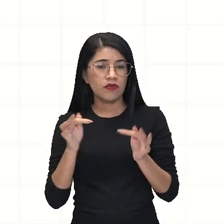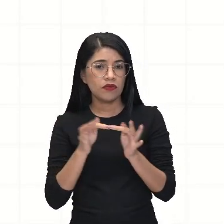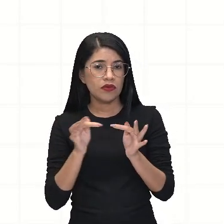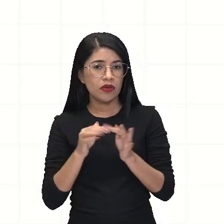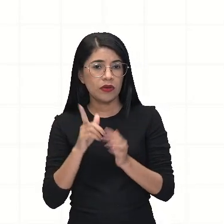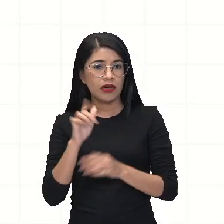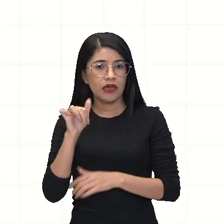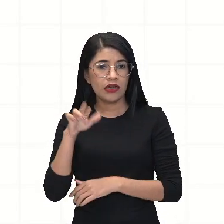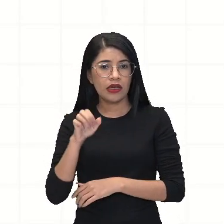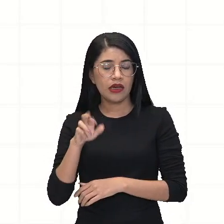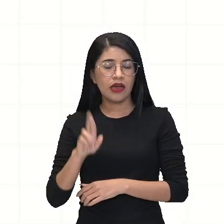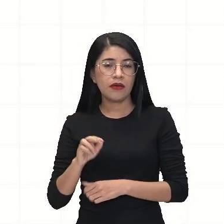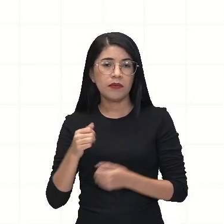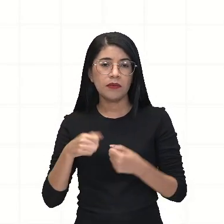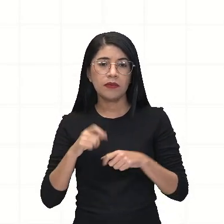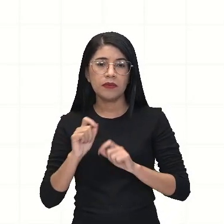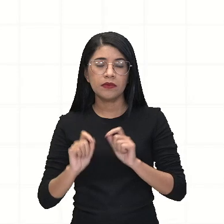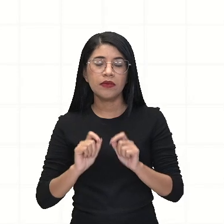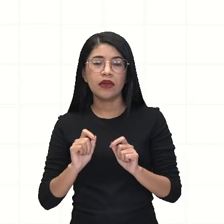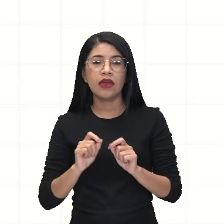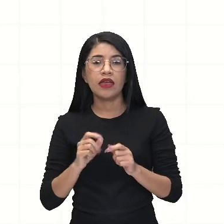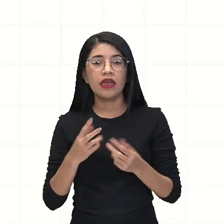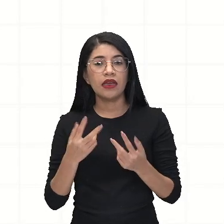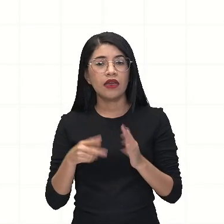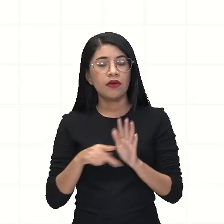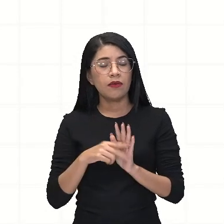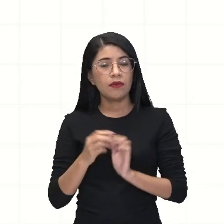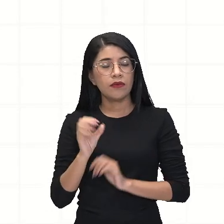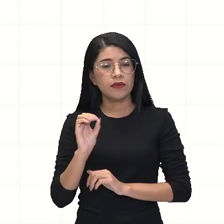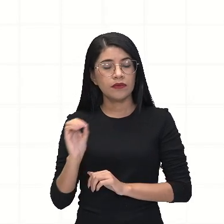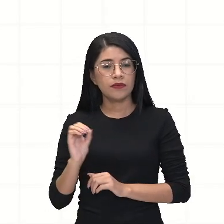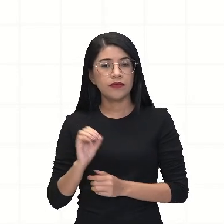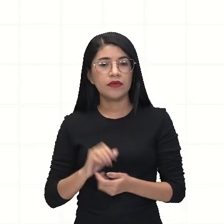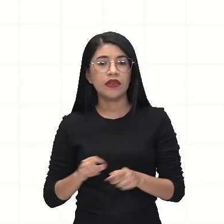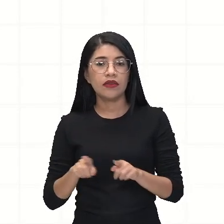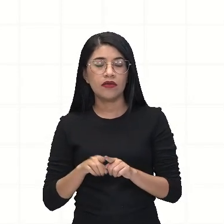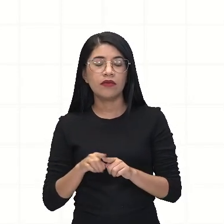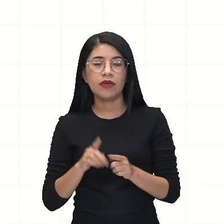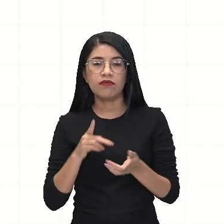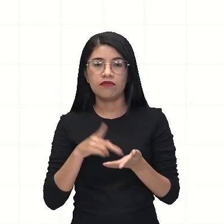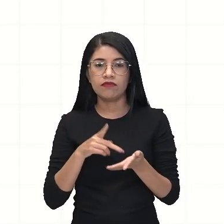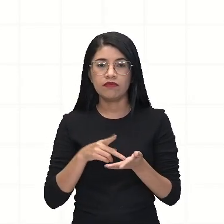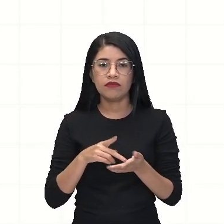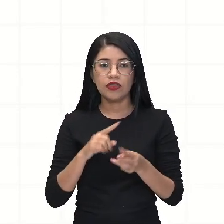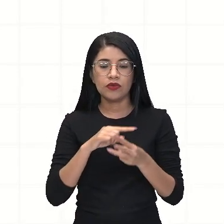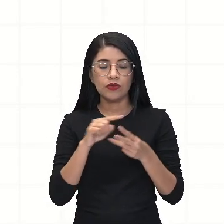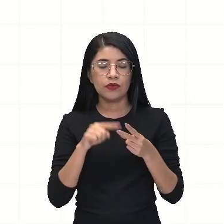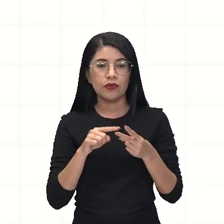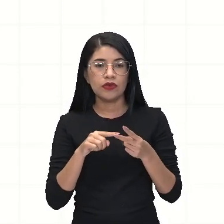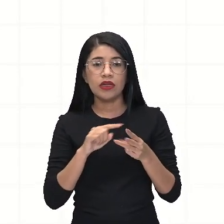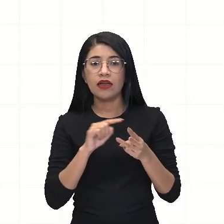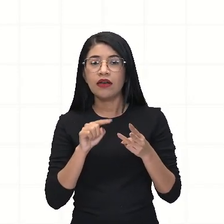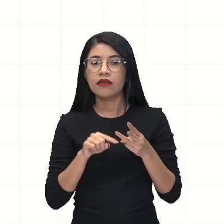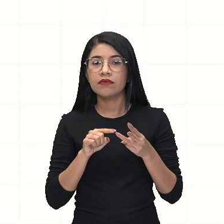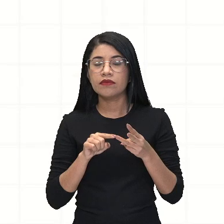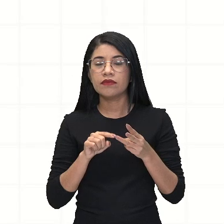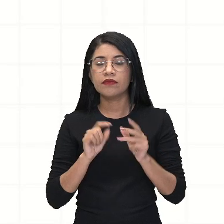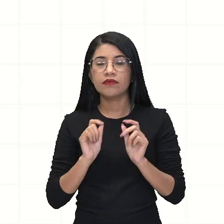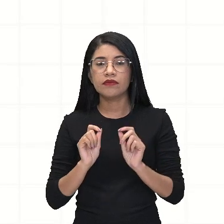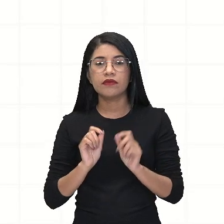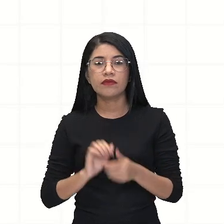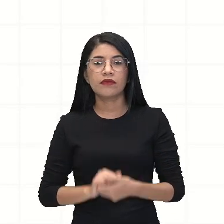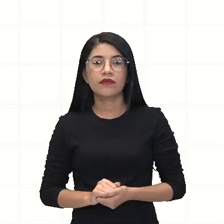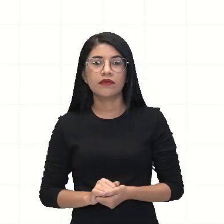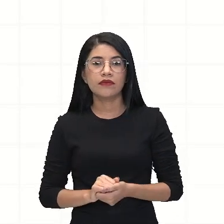o coeficiente linear tem que ser igual a zero. Então, aqui também é verdade. E a terceira afirmativa,